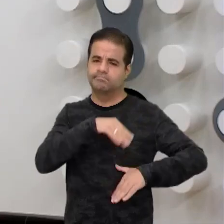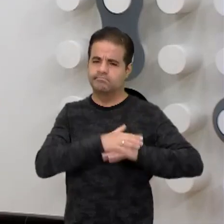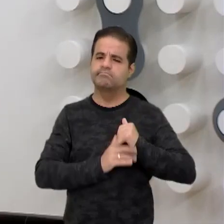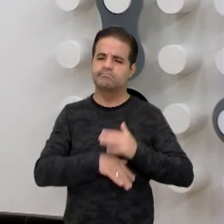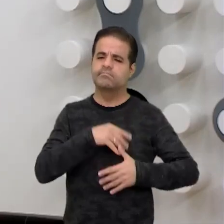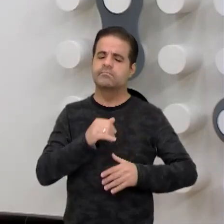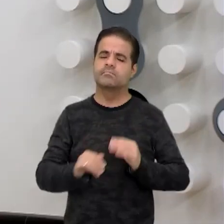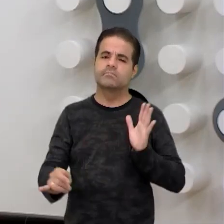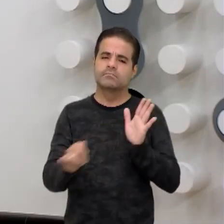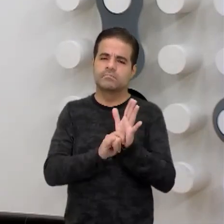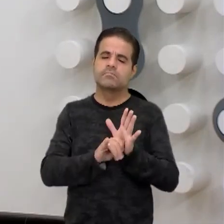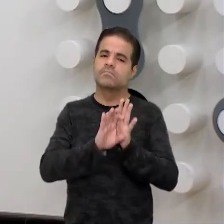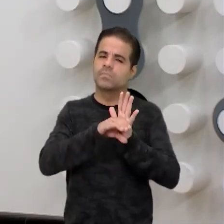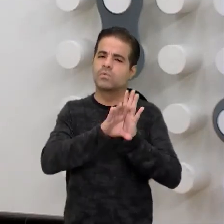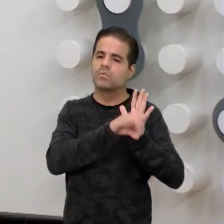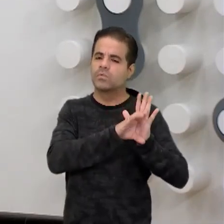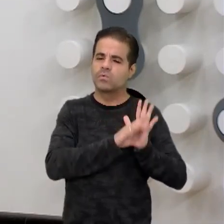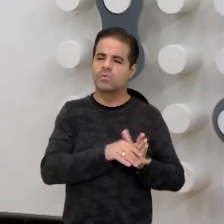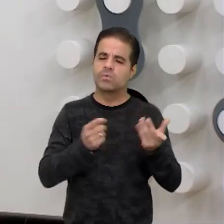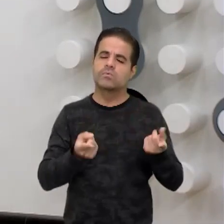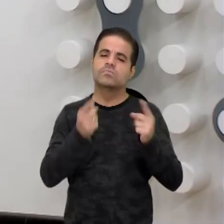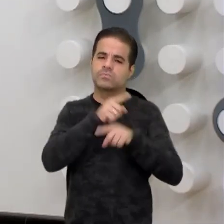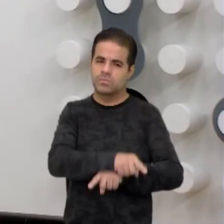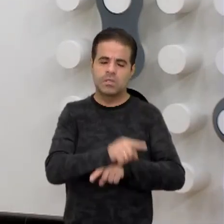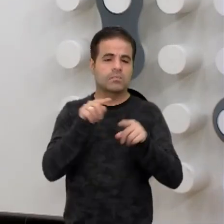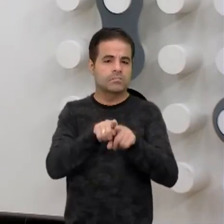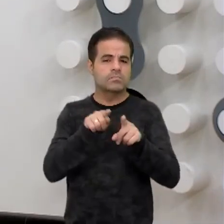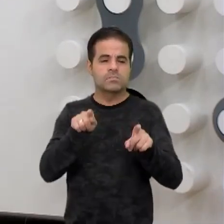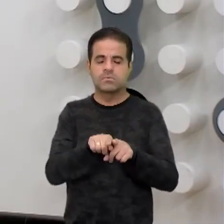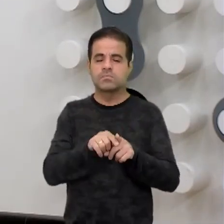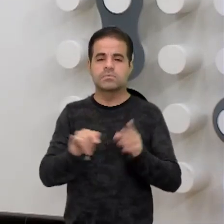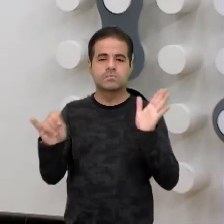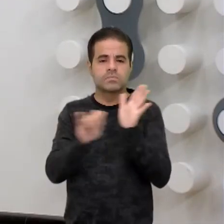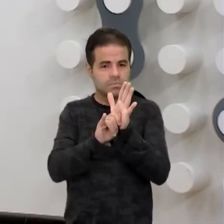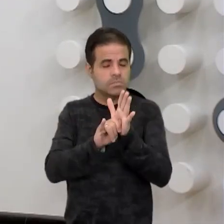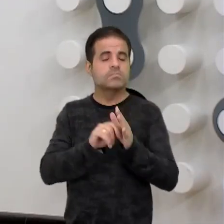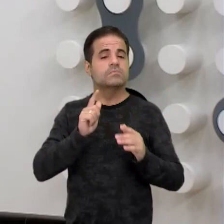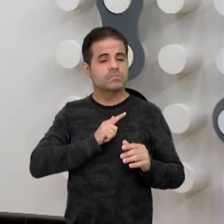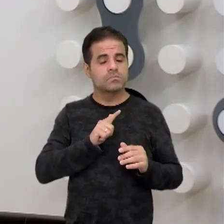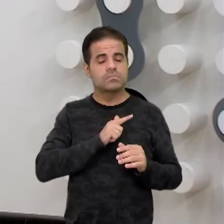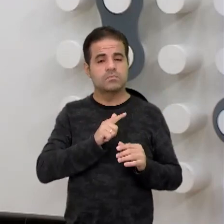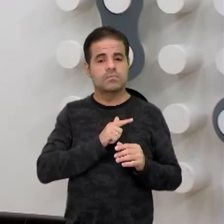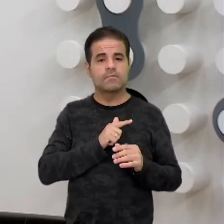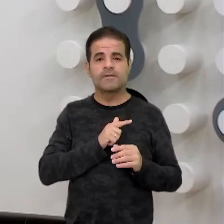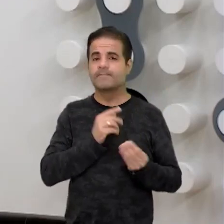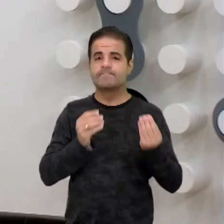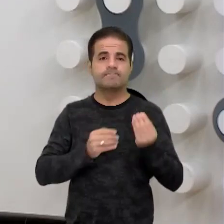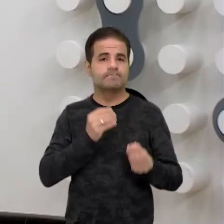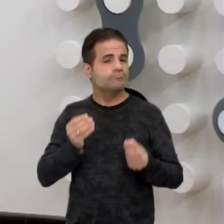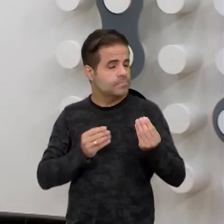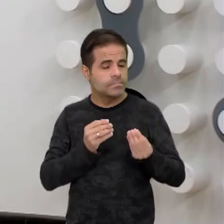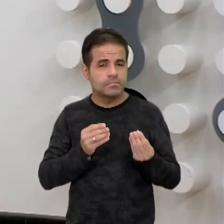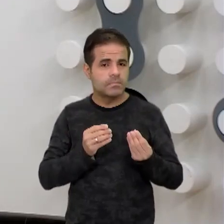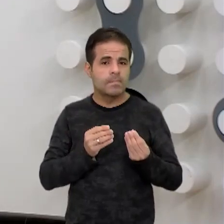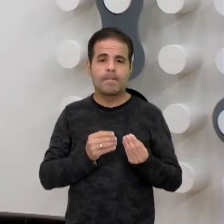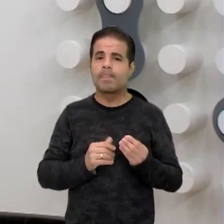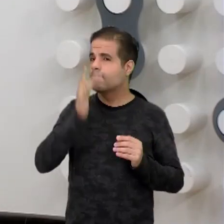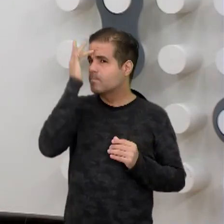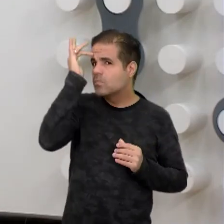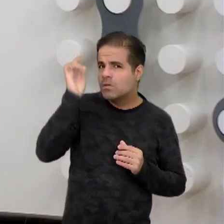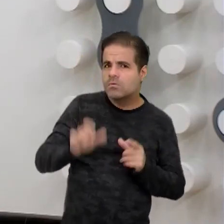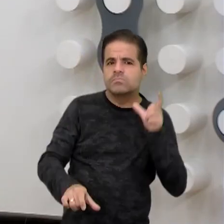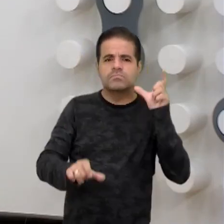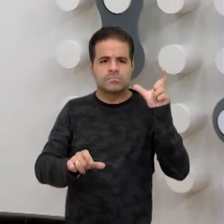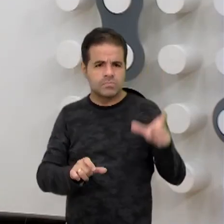identidade, que é um conceito tão controverso também, né, esse de identidade, como se as